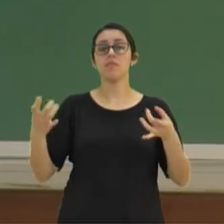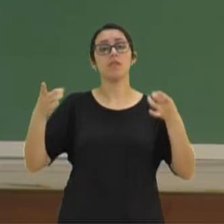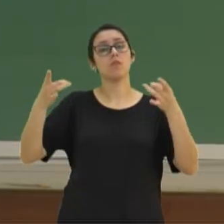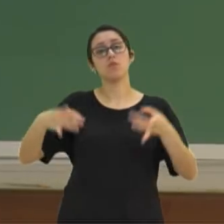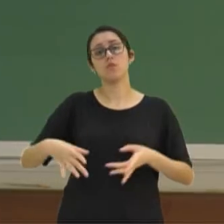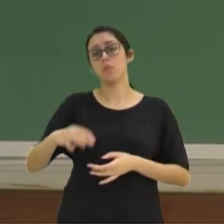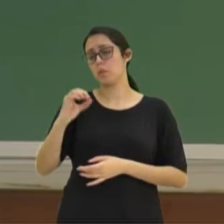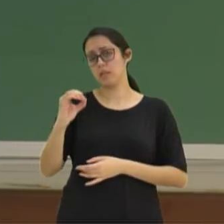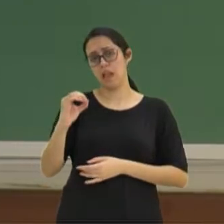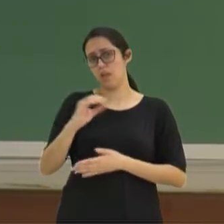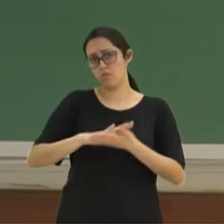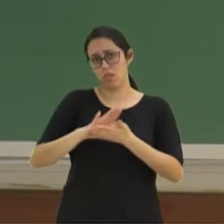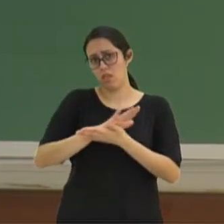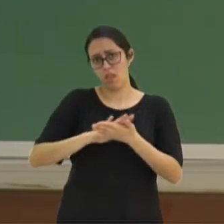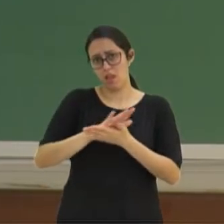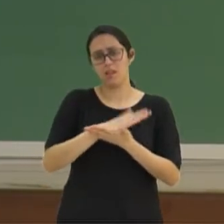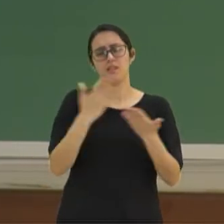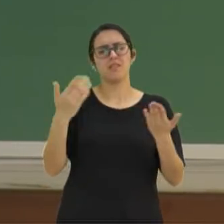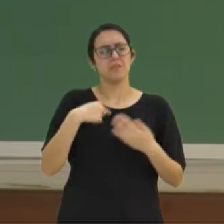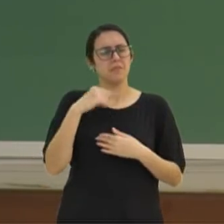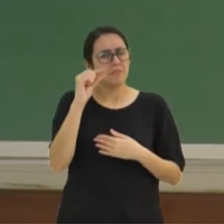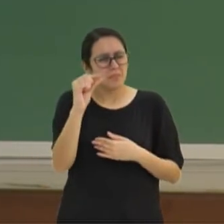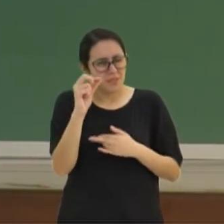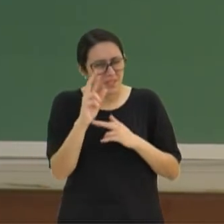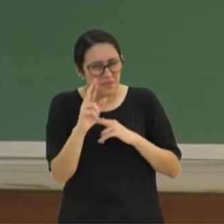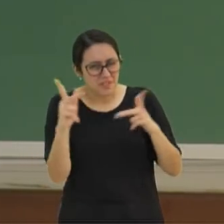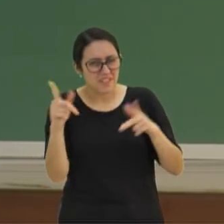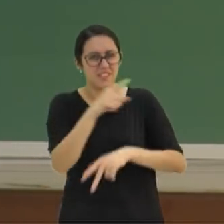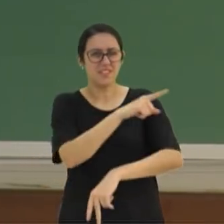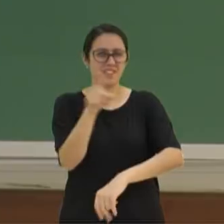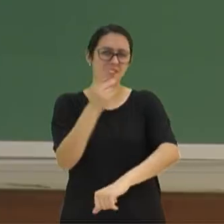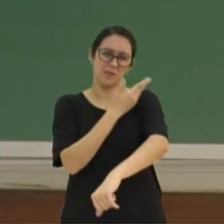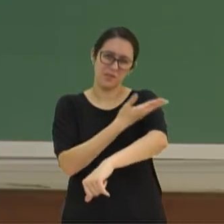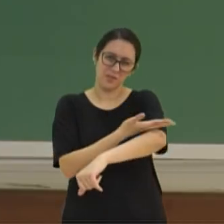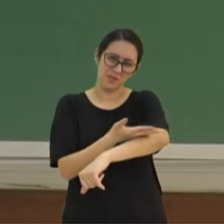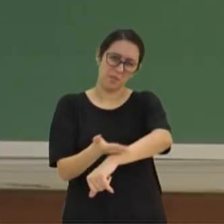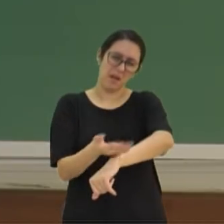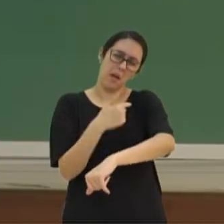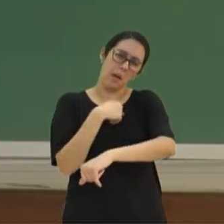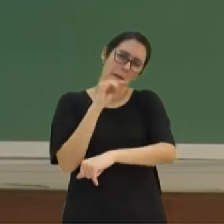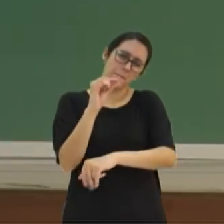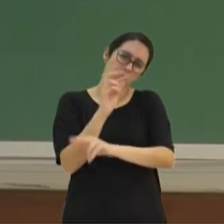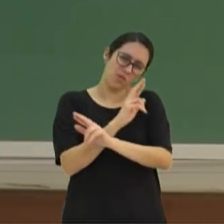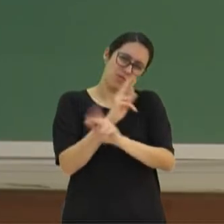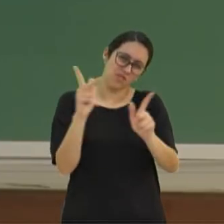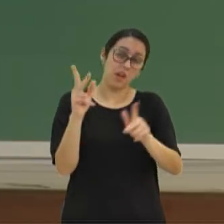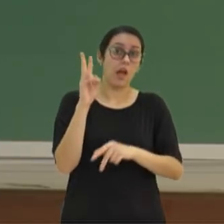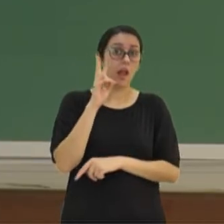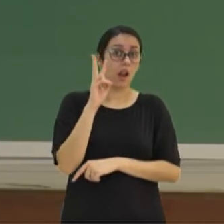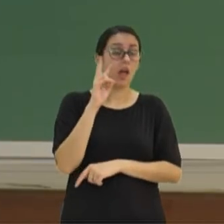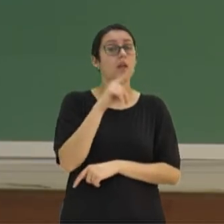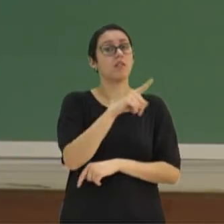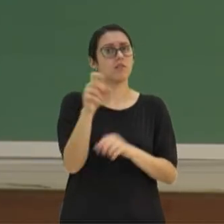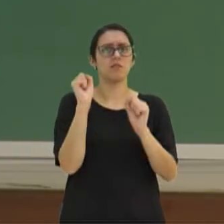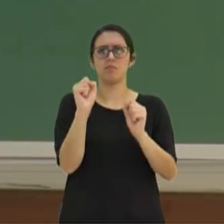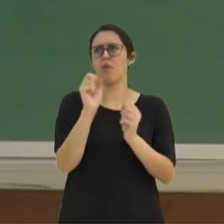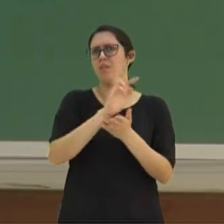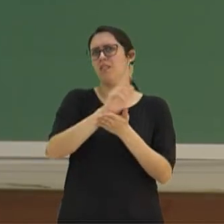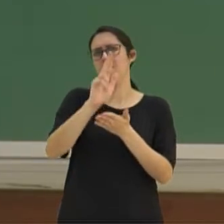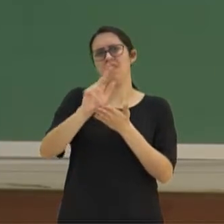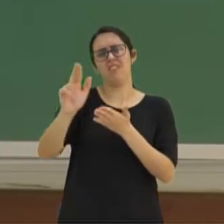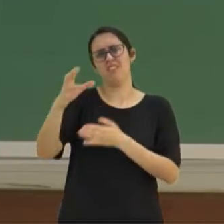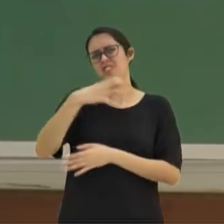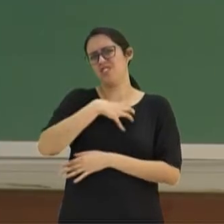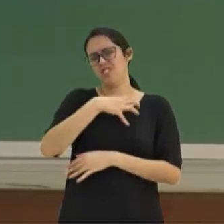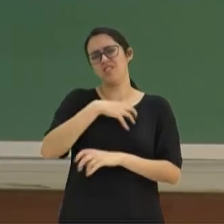nada. Então, veja que eu fiz um pouquinho diferente daquela forma que vocês estão acostumados a fazer divisão. Lembra que a professora falou que dá para fazer de várias maneiras? Então, eu